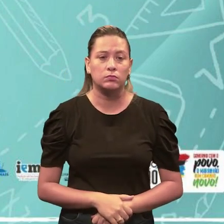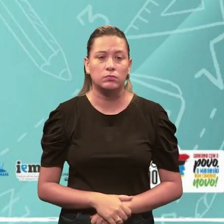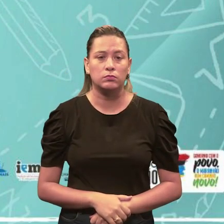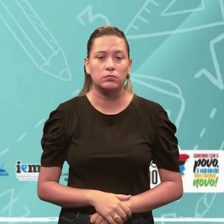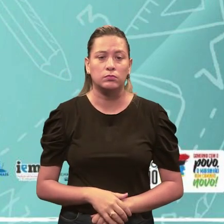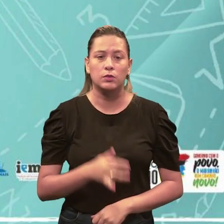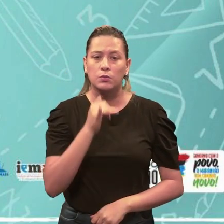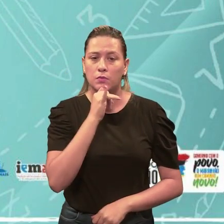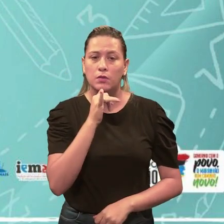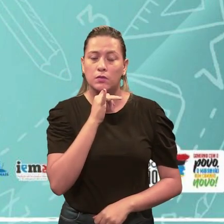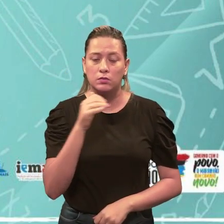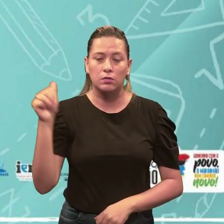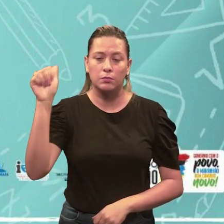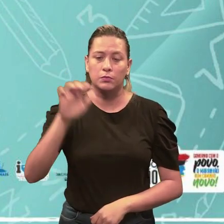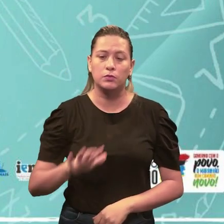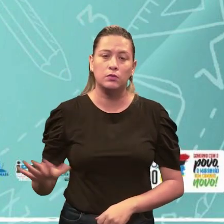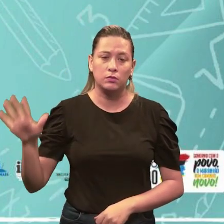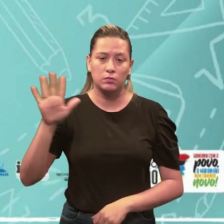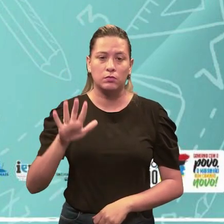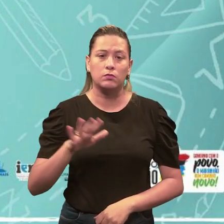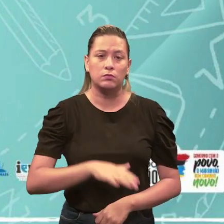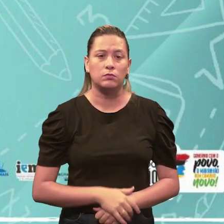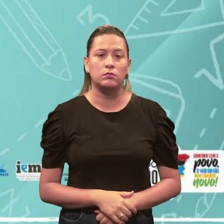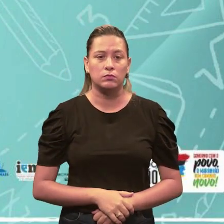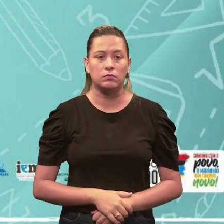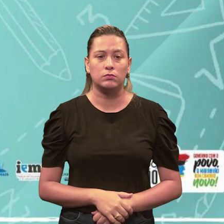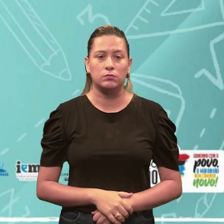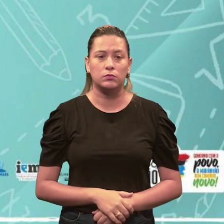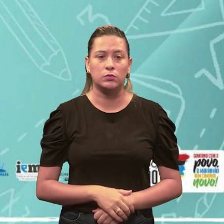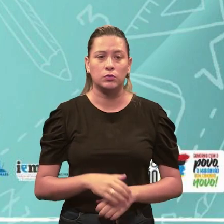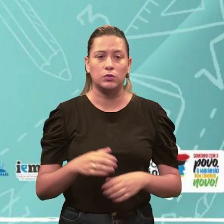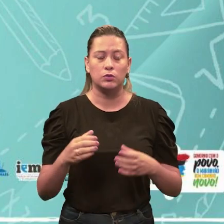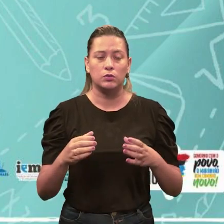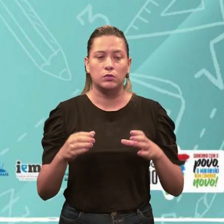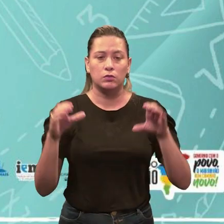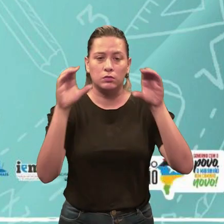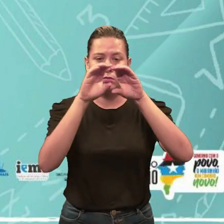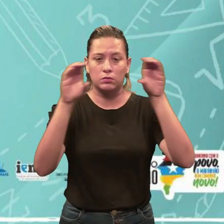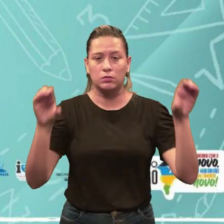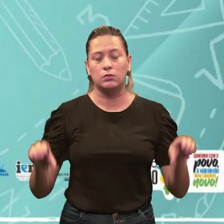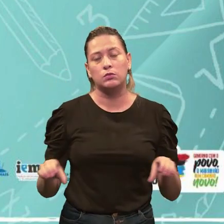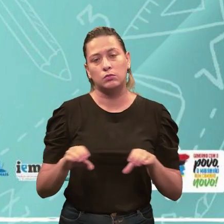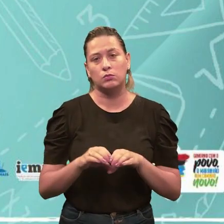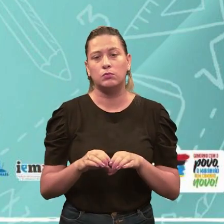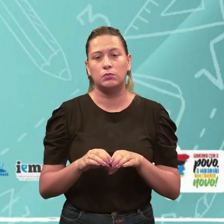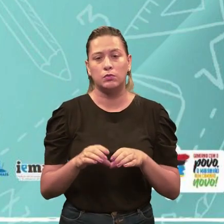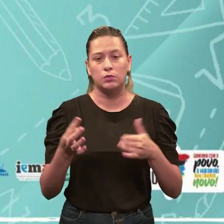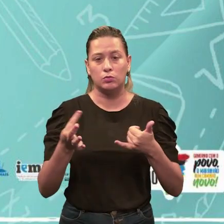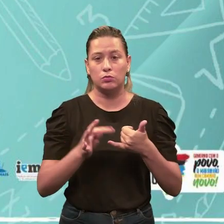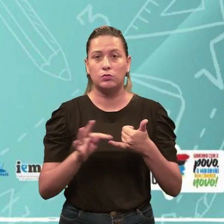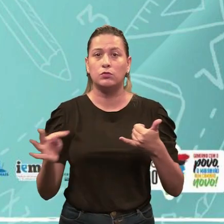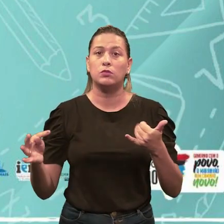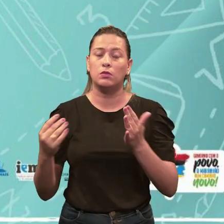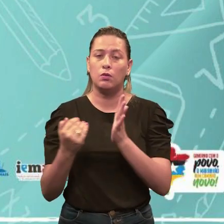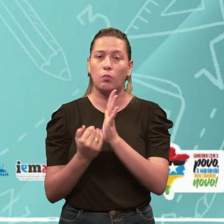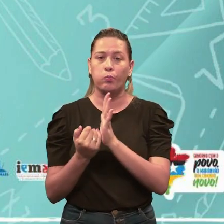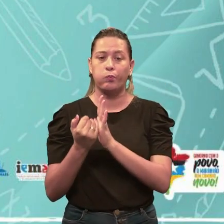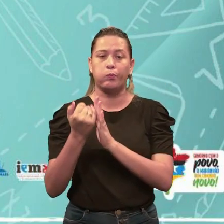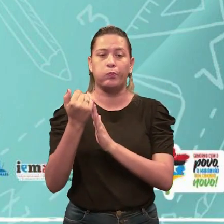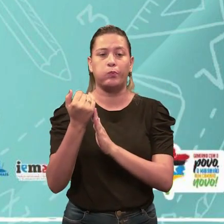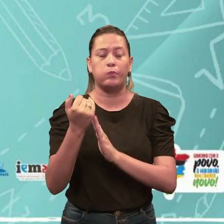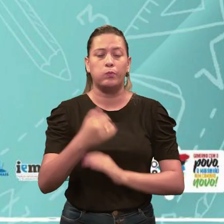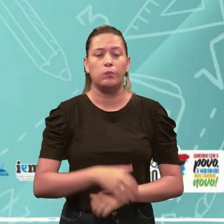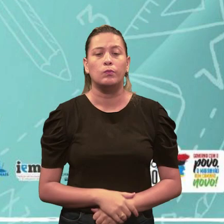eletrotécnica. Aqui é um exemplo geralzão de um circuito de fonte de alta tensão, tá? Então, esse aqui é um